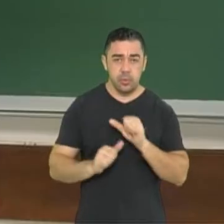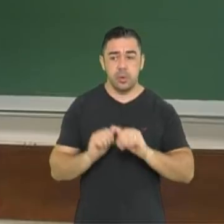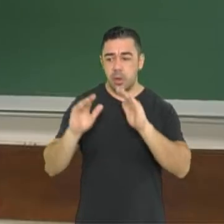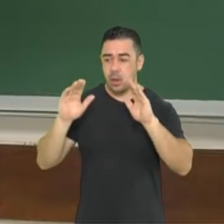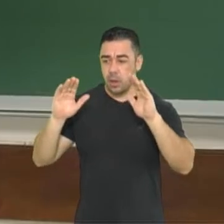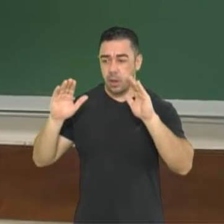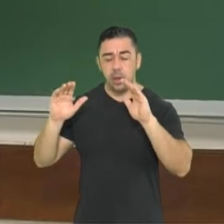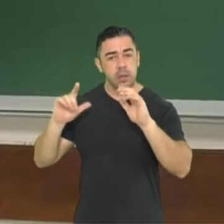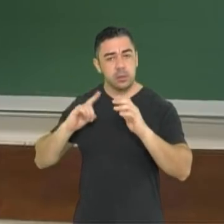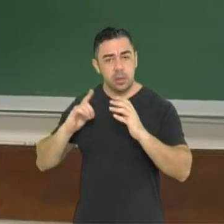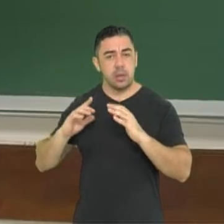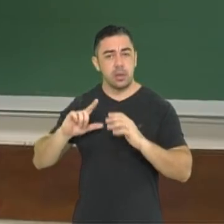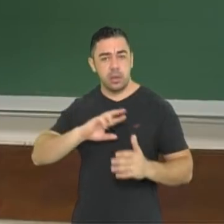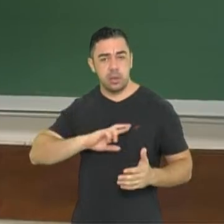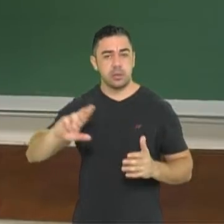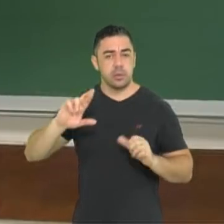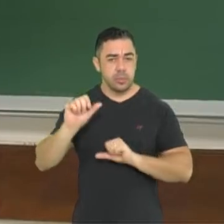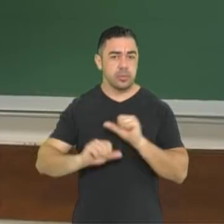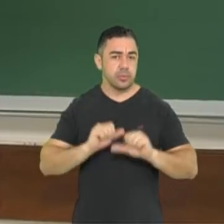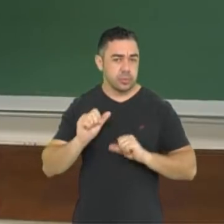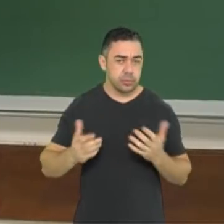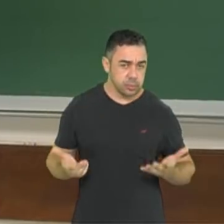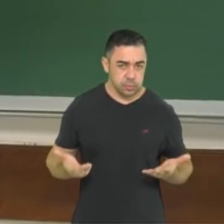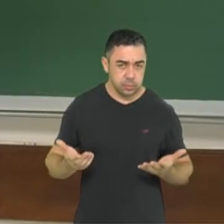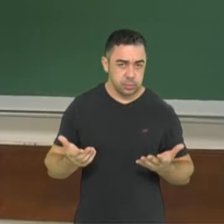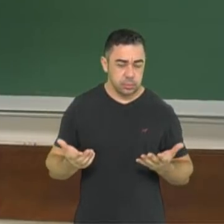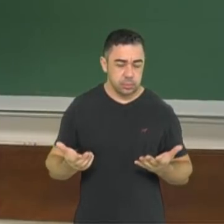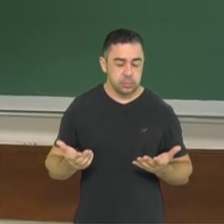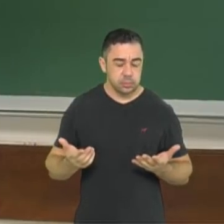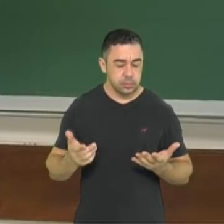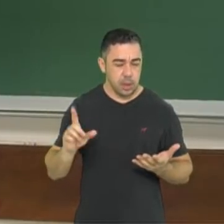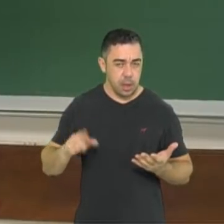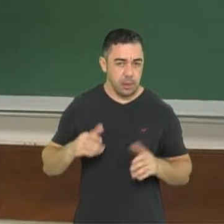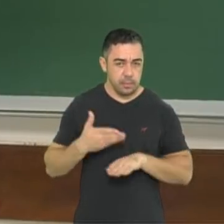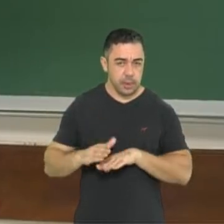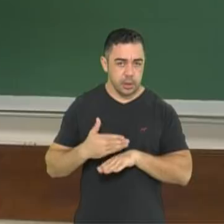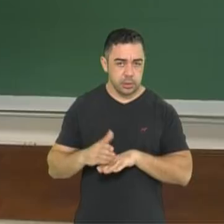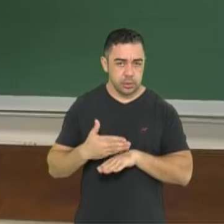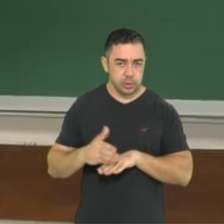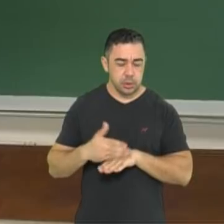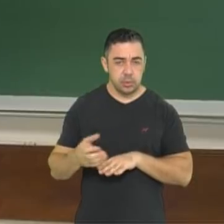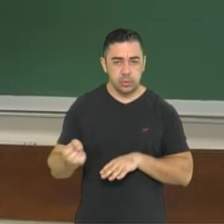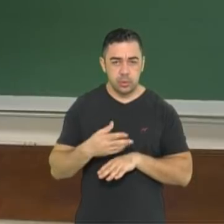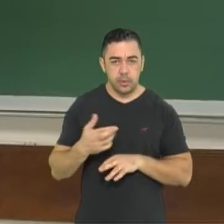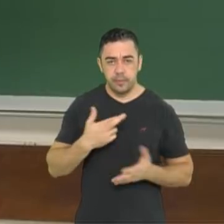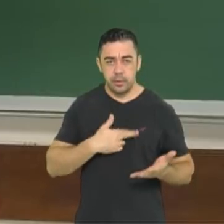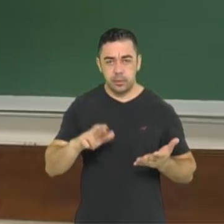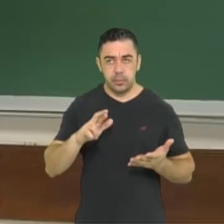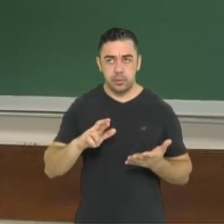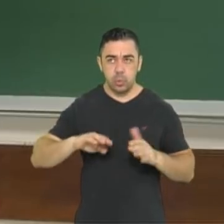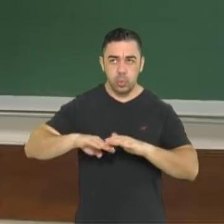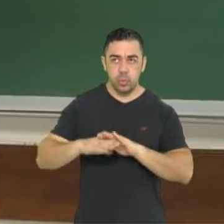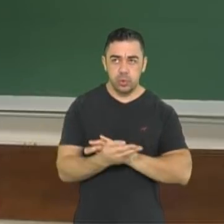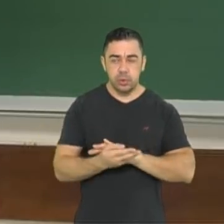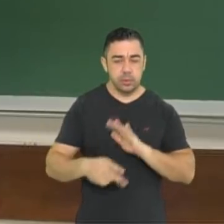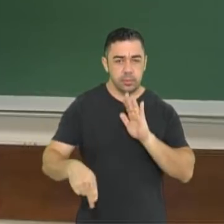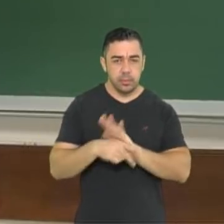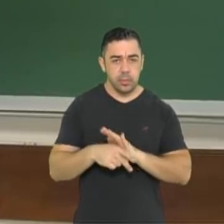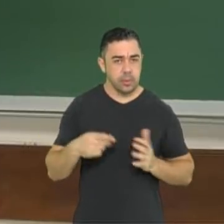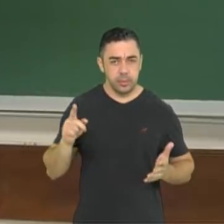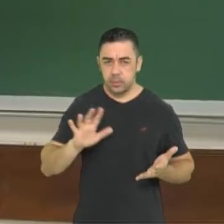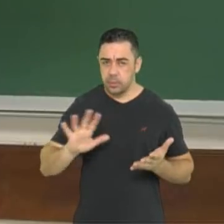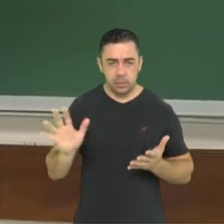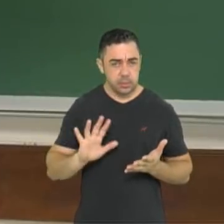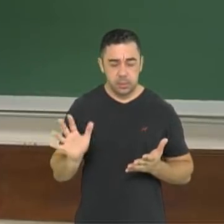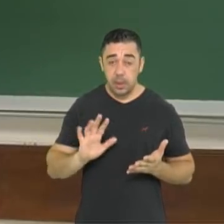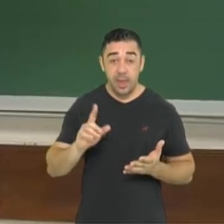adorar ou a cultuar, ou mesmo a praticar costumes germânicos na sua